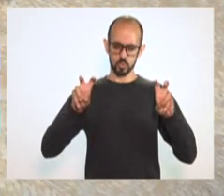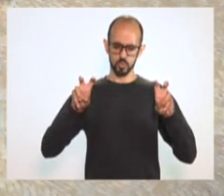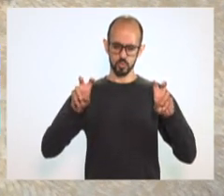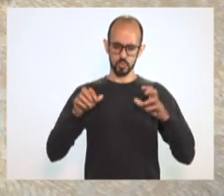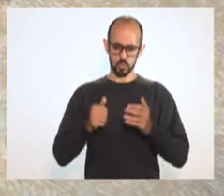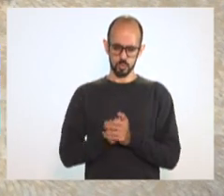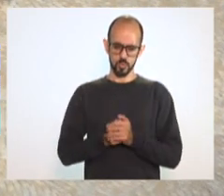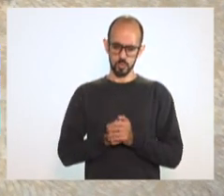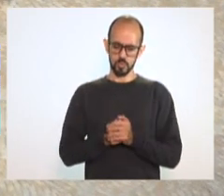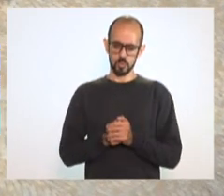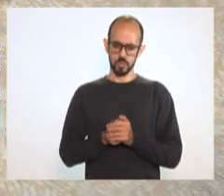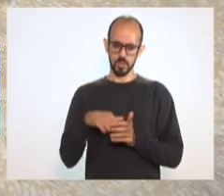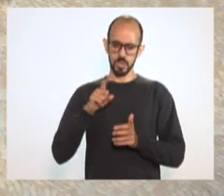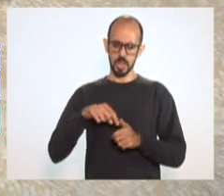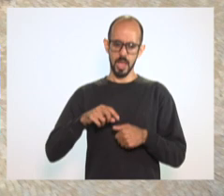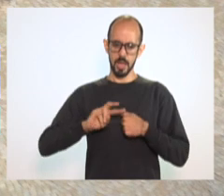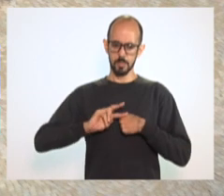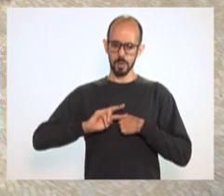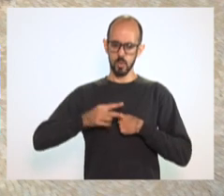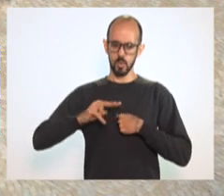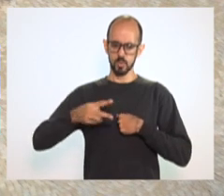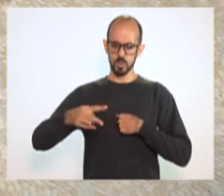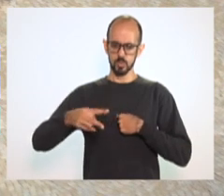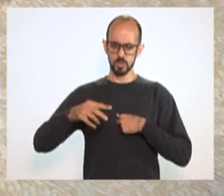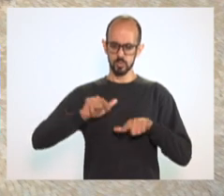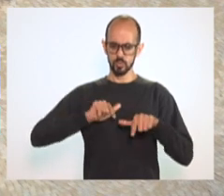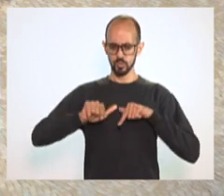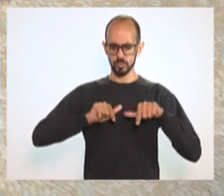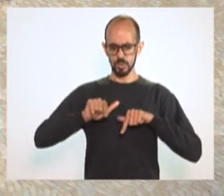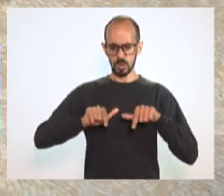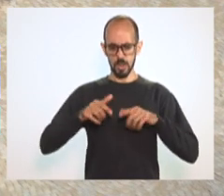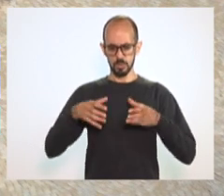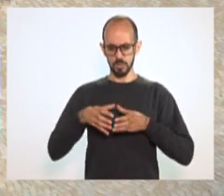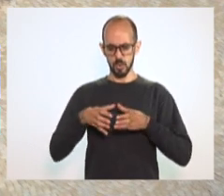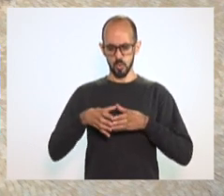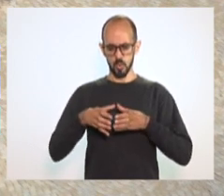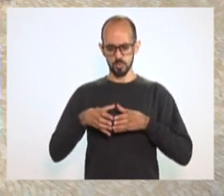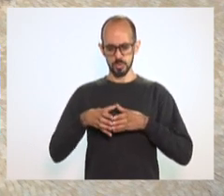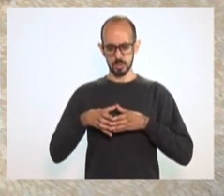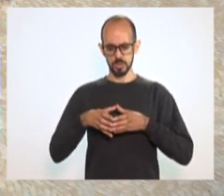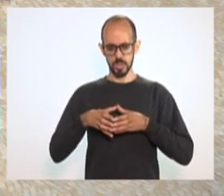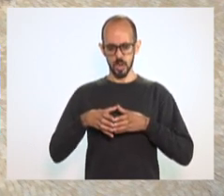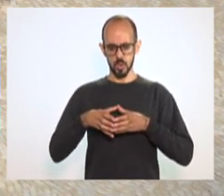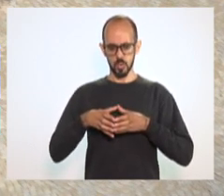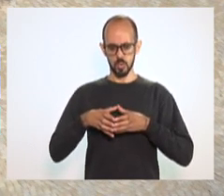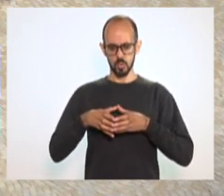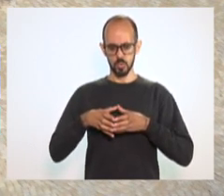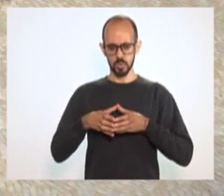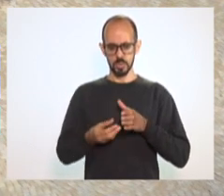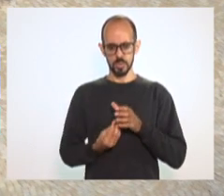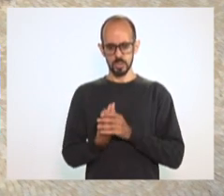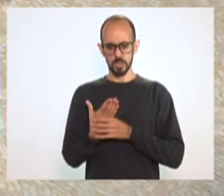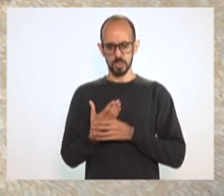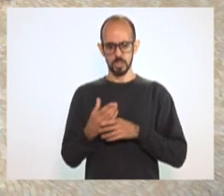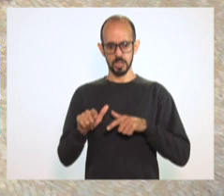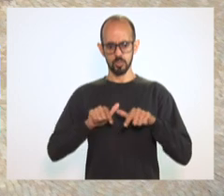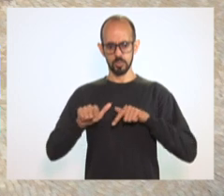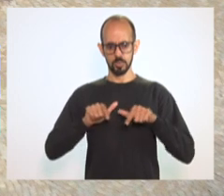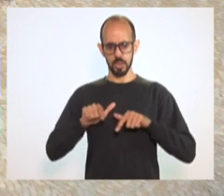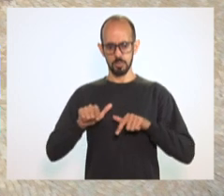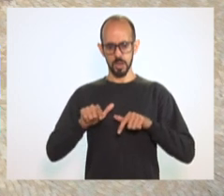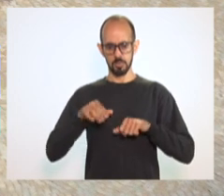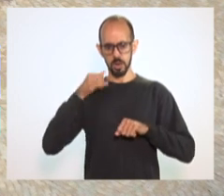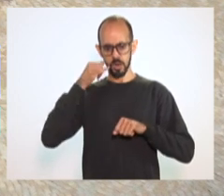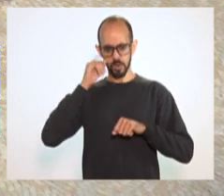de um resultado de um trabalho realizado pela comissão parlamentar de inquérito que institui um grupo de trabalho e prevenção e combate a